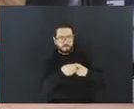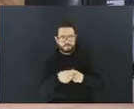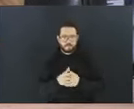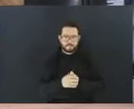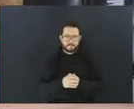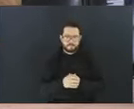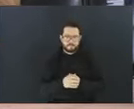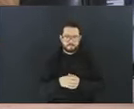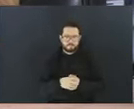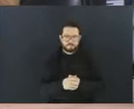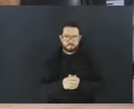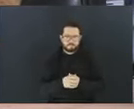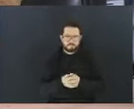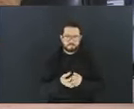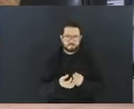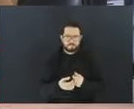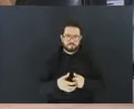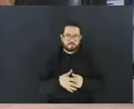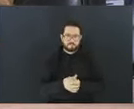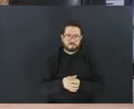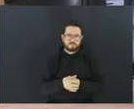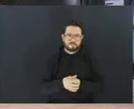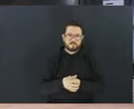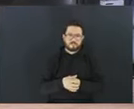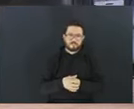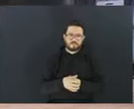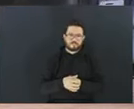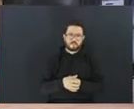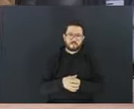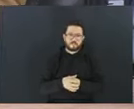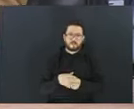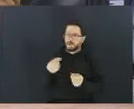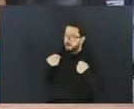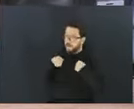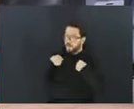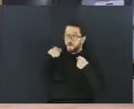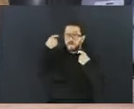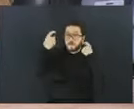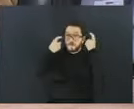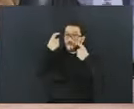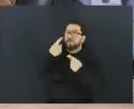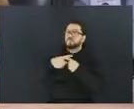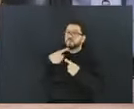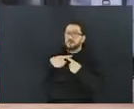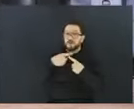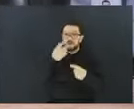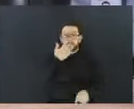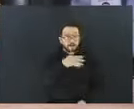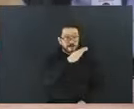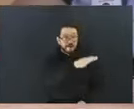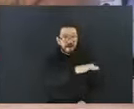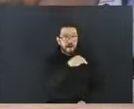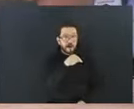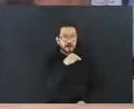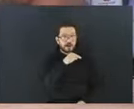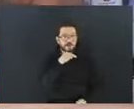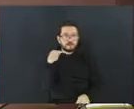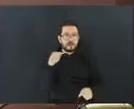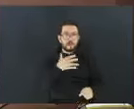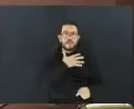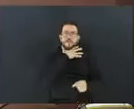Só para acrescentar, porque a minha preocupação é porque realmente a criança em crise, ela se bate, ela se morde, se machuca. Enquanto